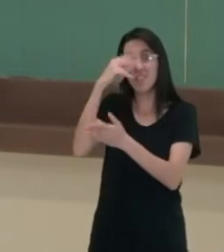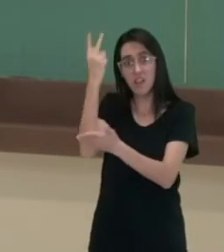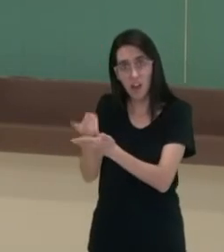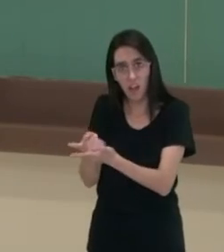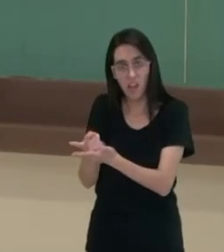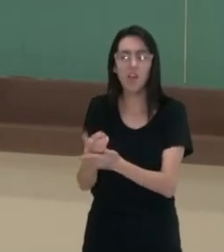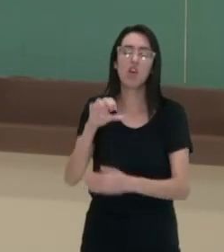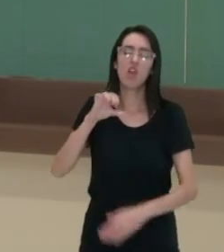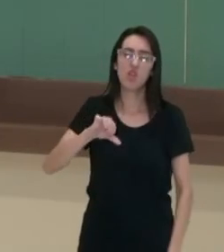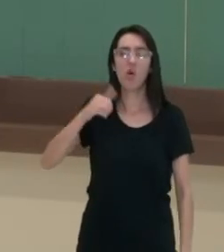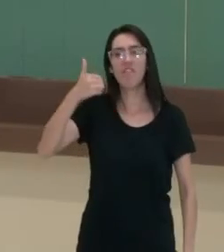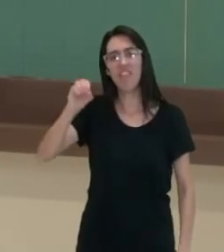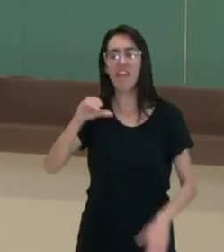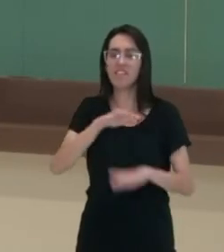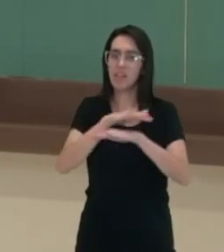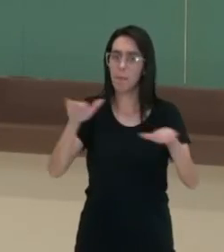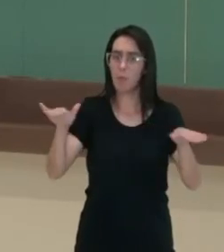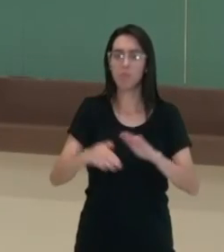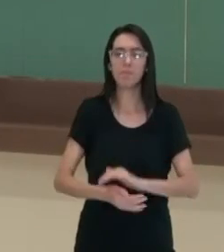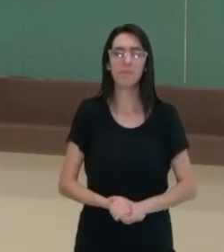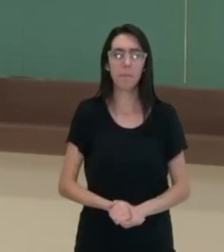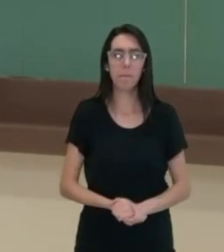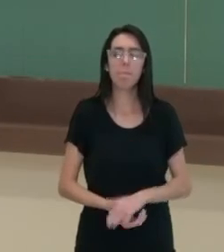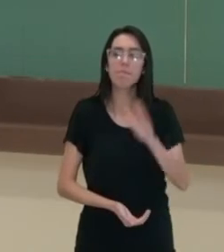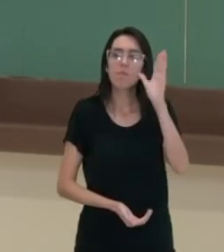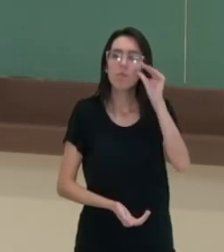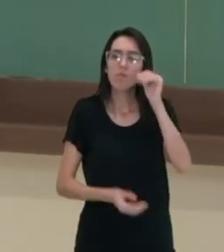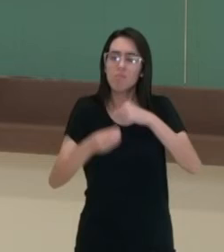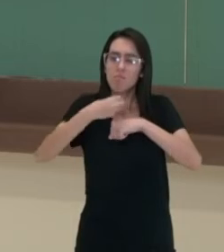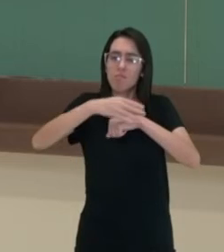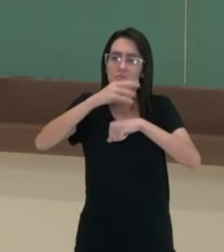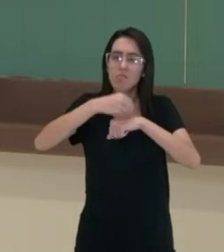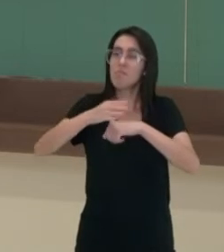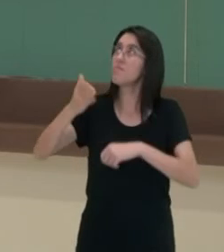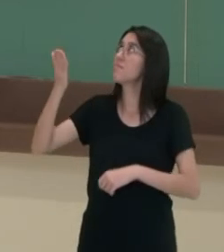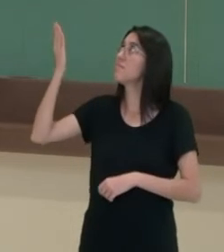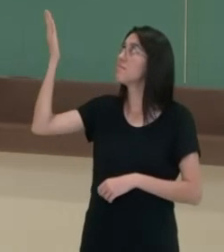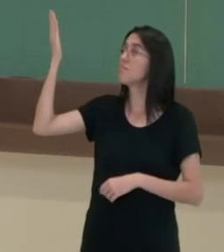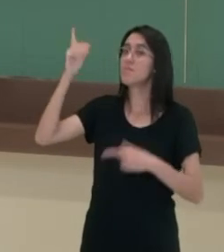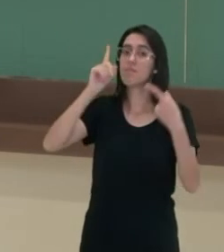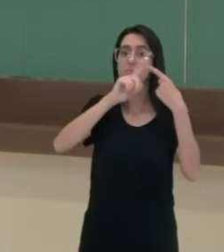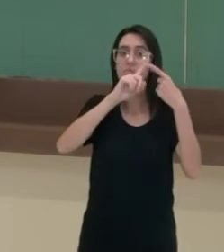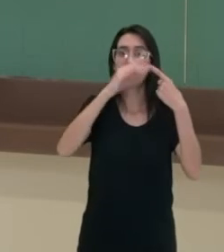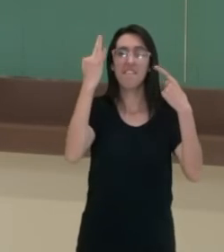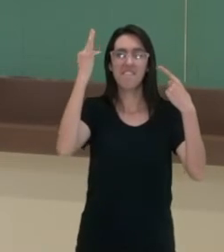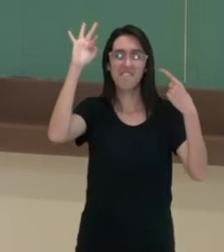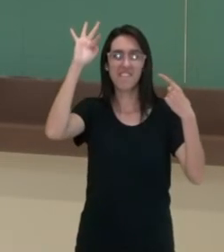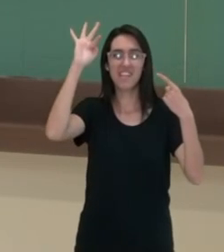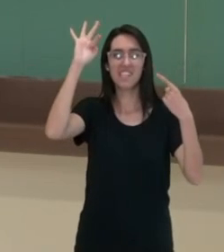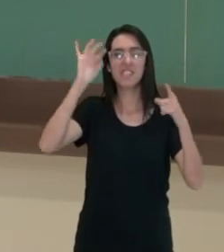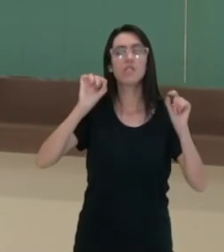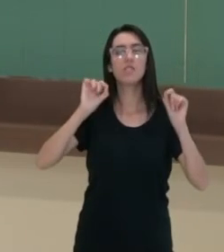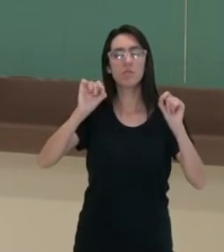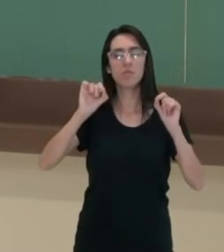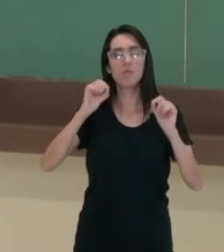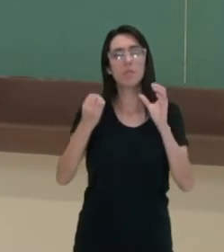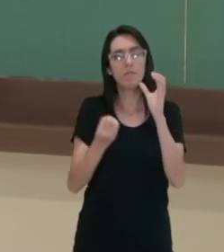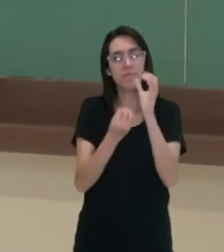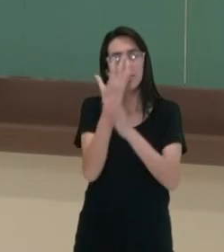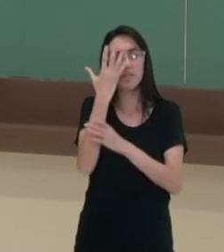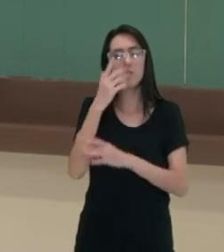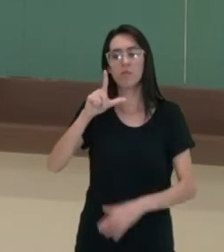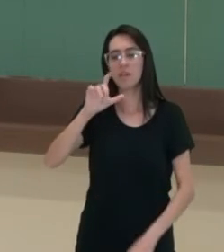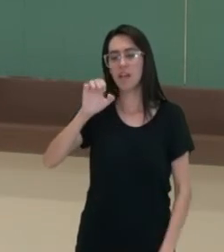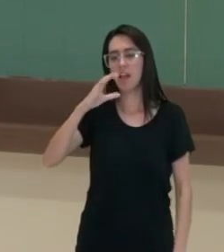ele conta o 9 e o 10. E as curiosidades, o boxe francês era um boxe em que a luta foi criada por esse